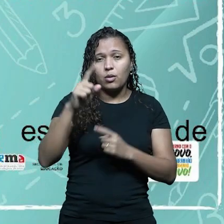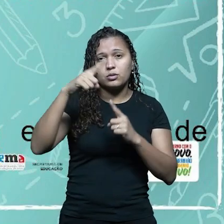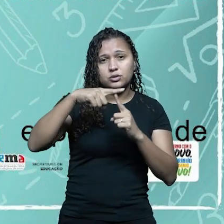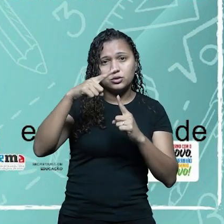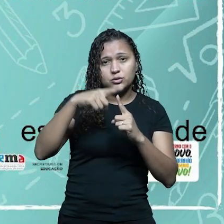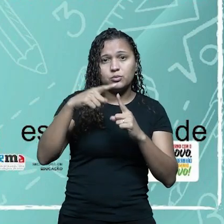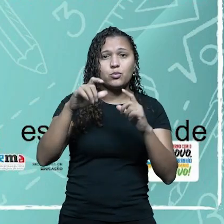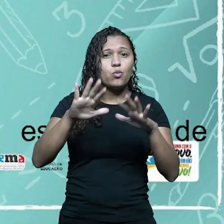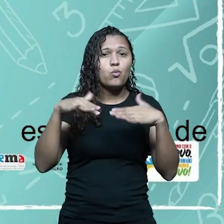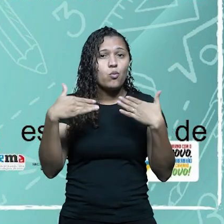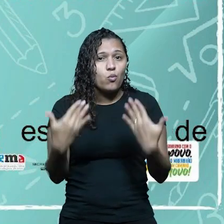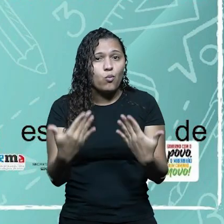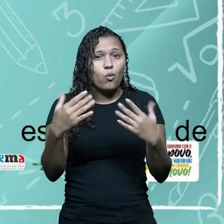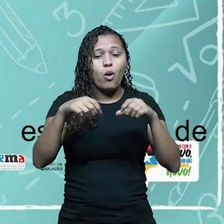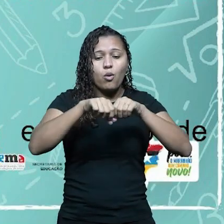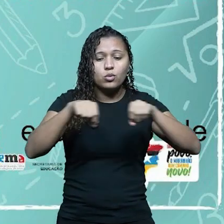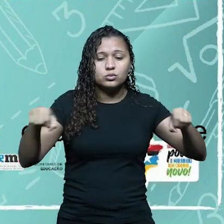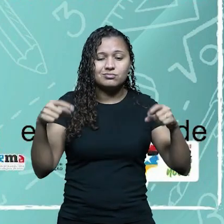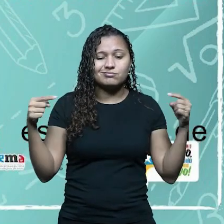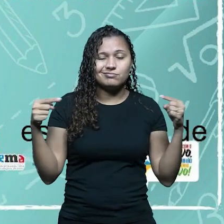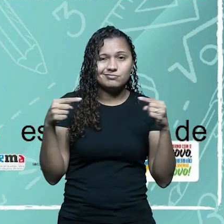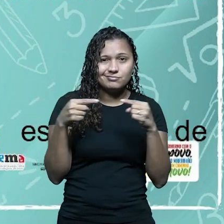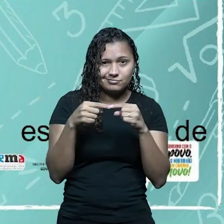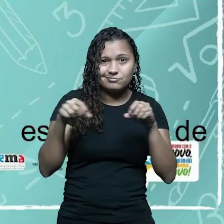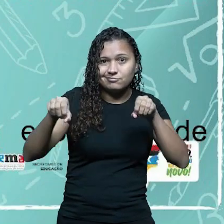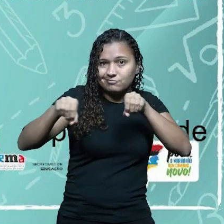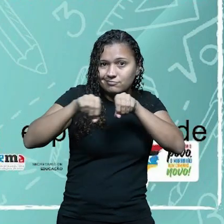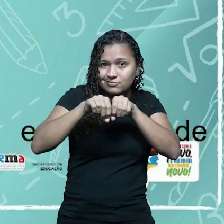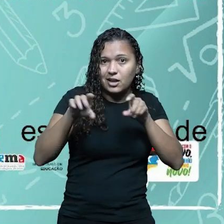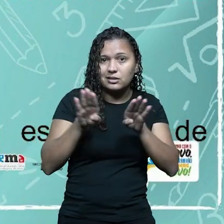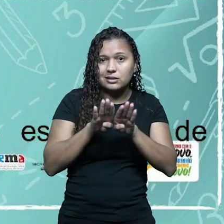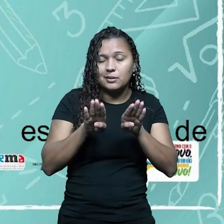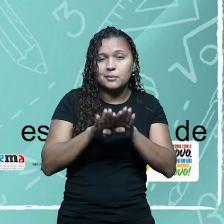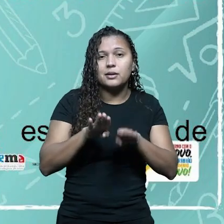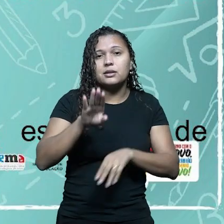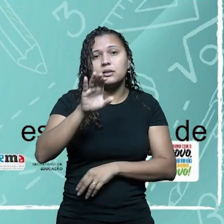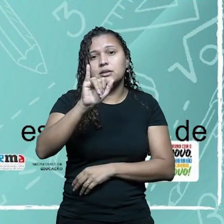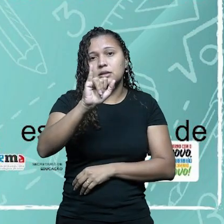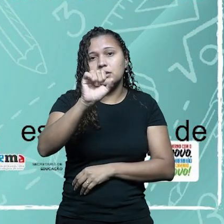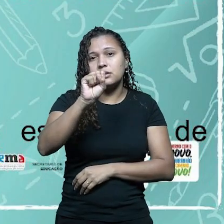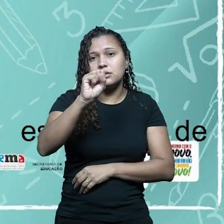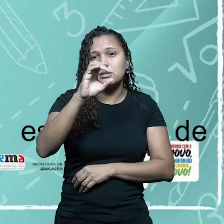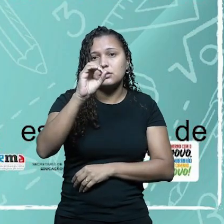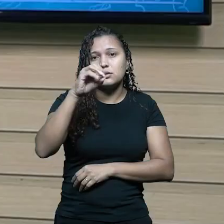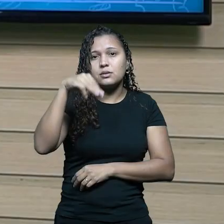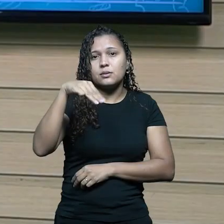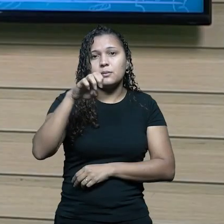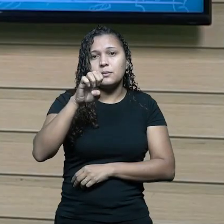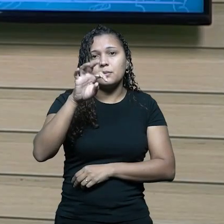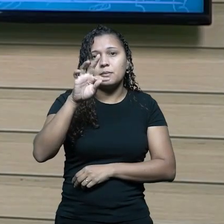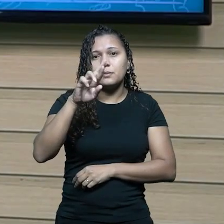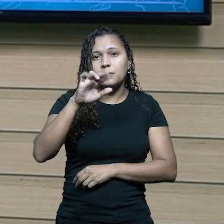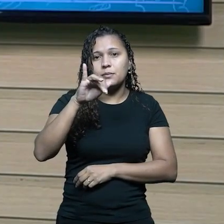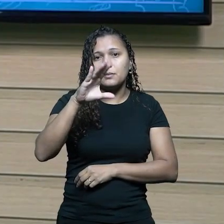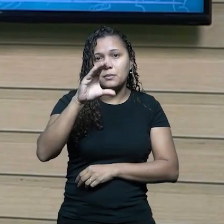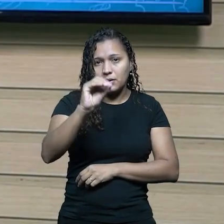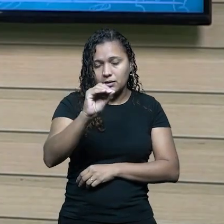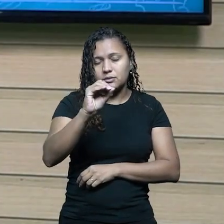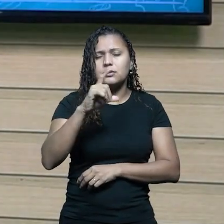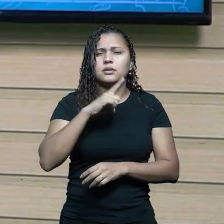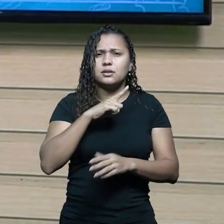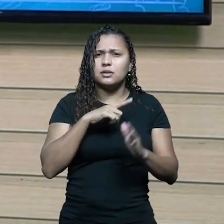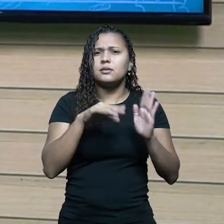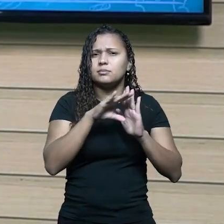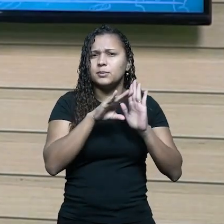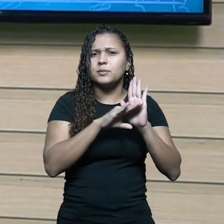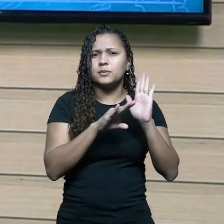mola, seu tipo, em qual tubulação está instalado e seu isométrico. A lista de suporte de